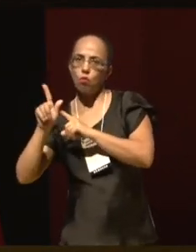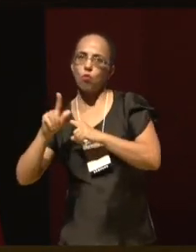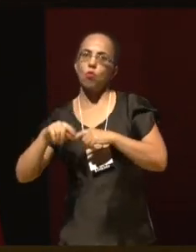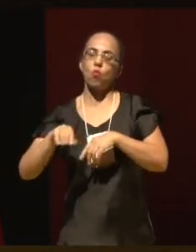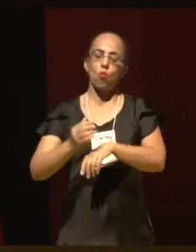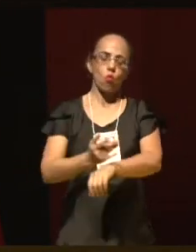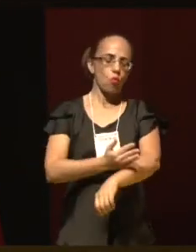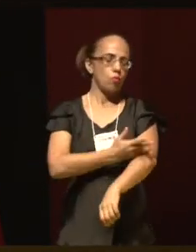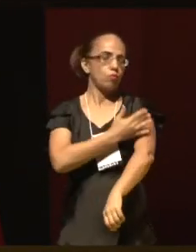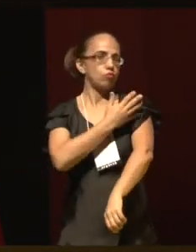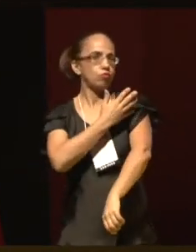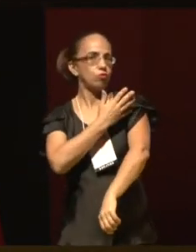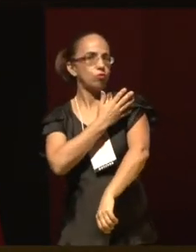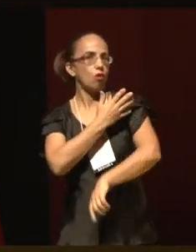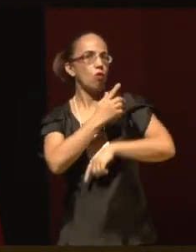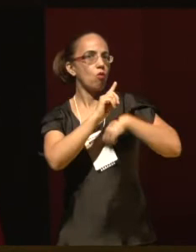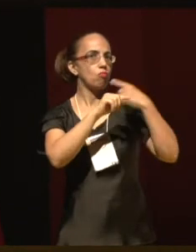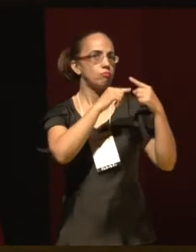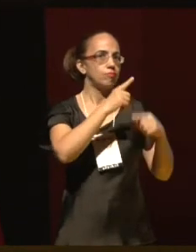e instintivo.